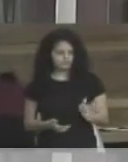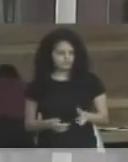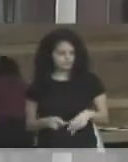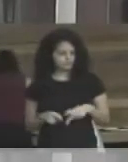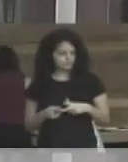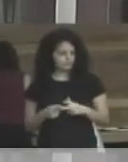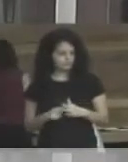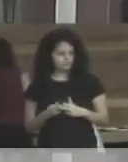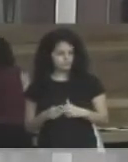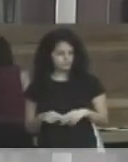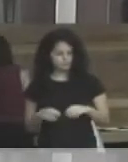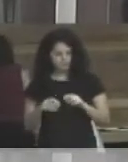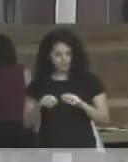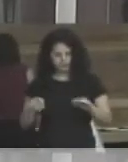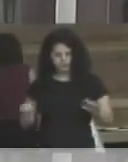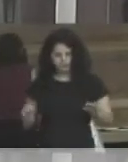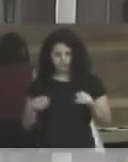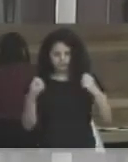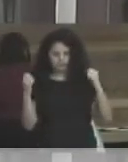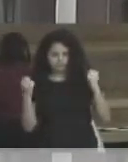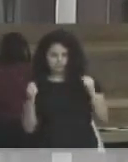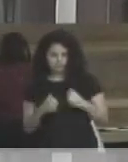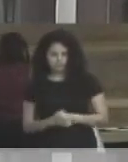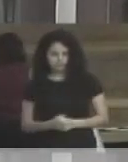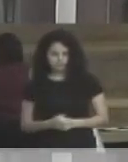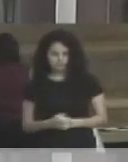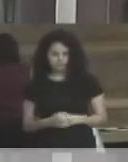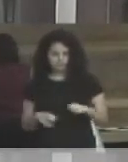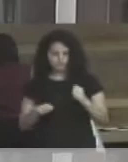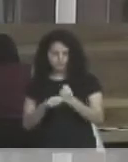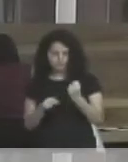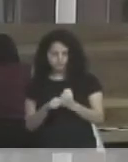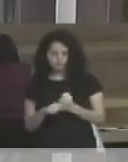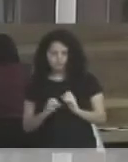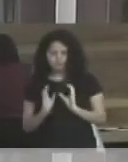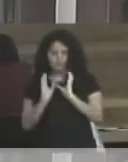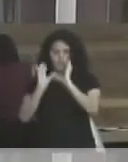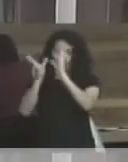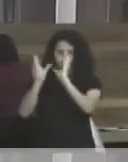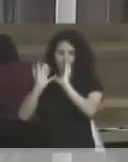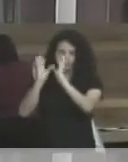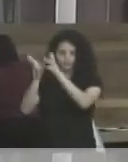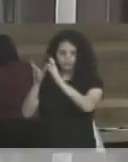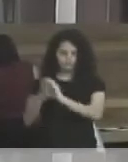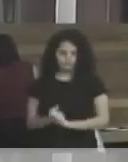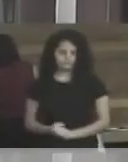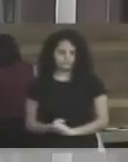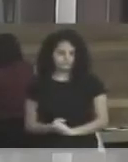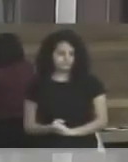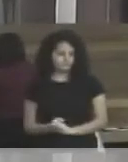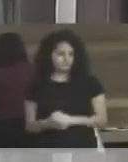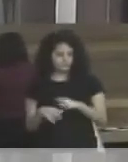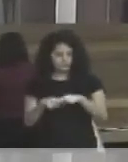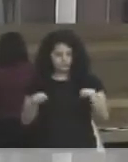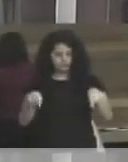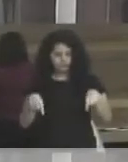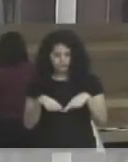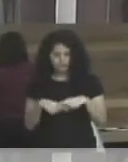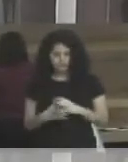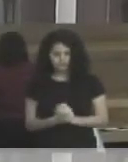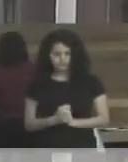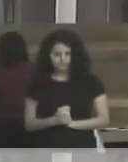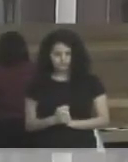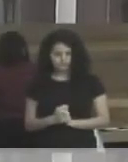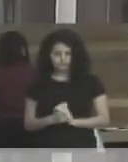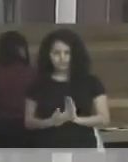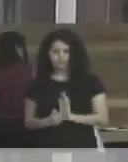estendemos, vamos trabalhar na construção de uma quadra de vôlei ali do lado também, para conseguir atender o anseio